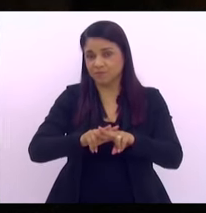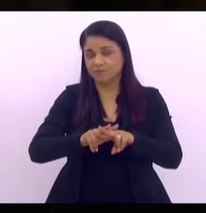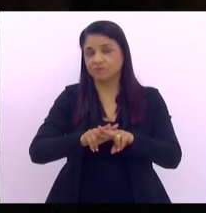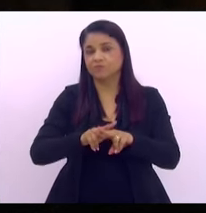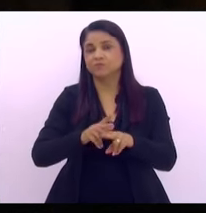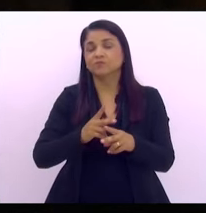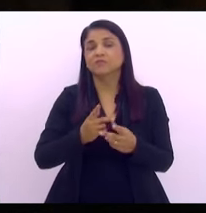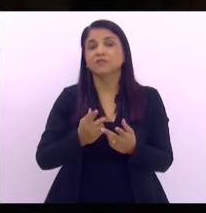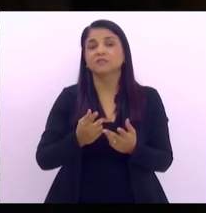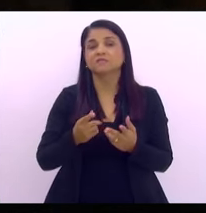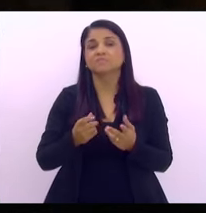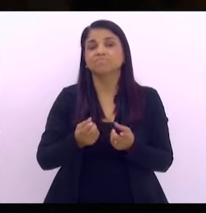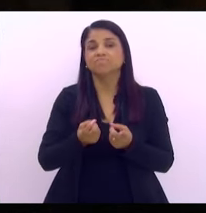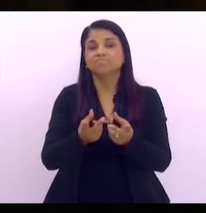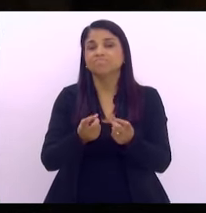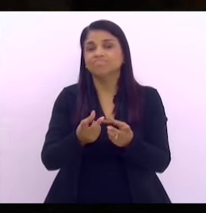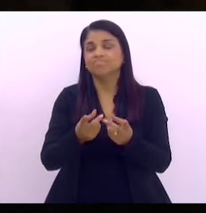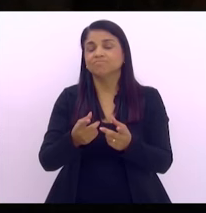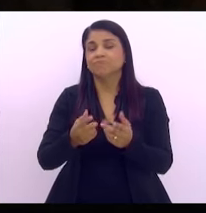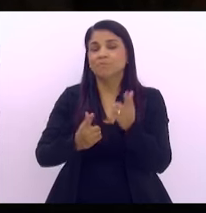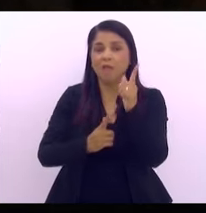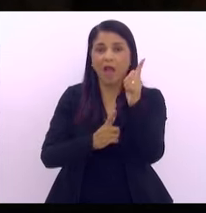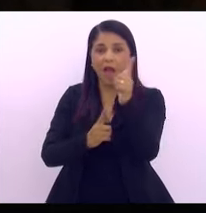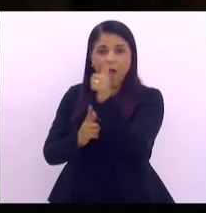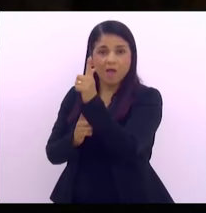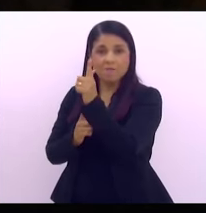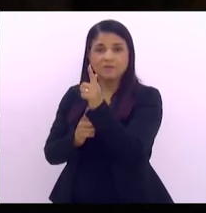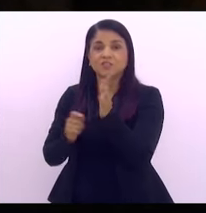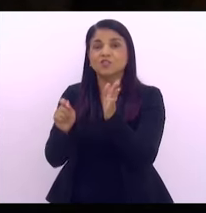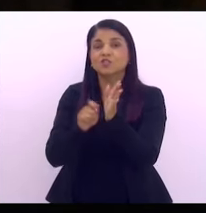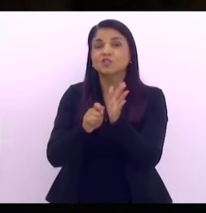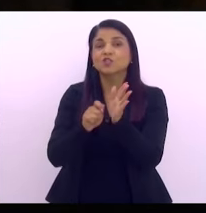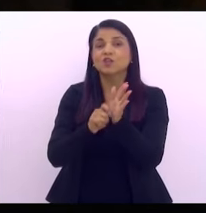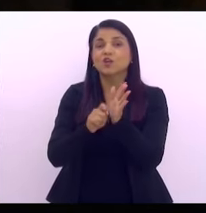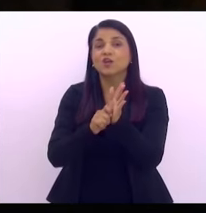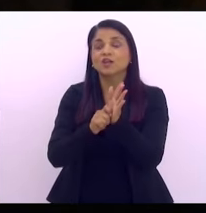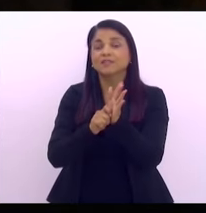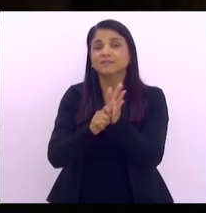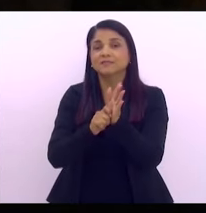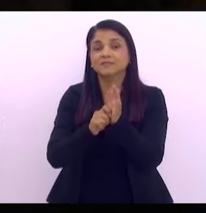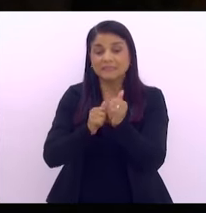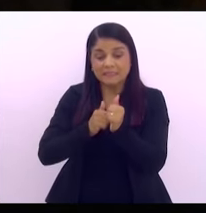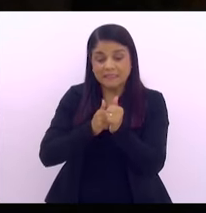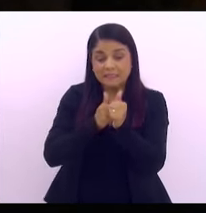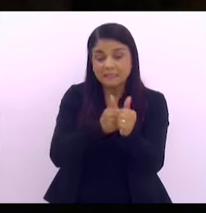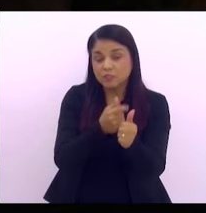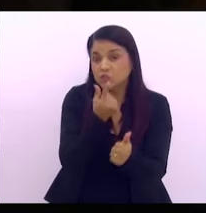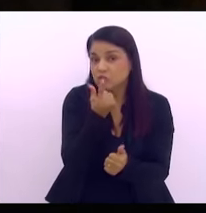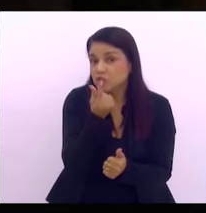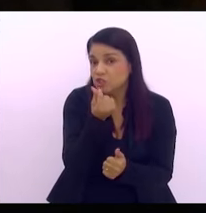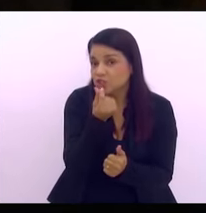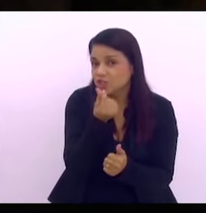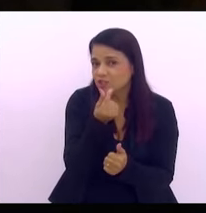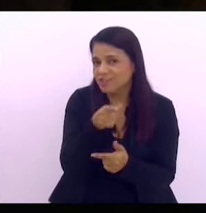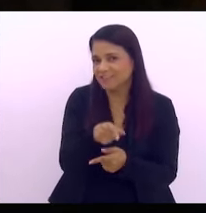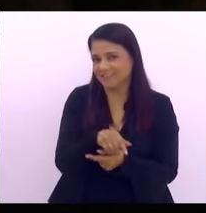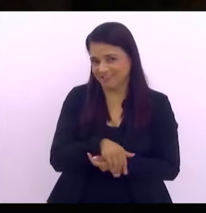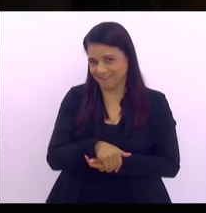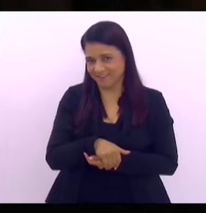armas e drogas? Essa que é a questão. Tem que seguir o dinheiro, porque